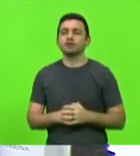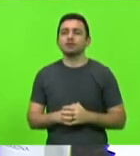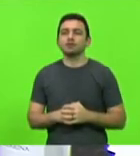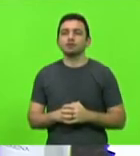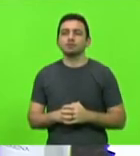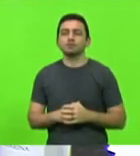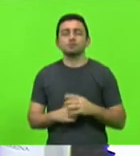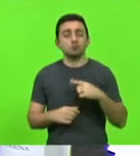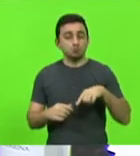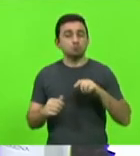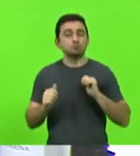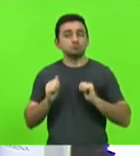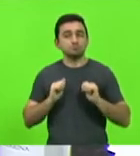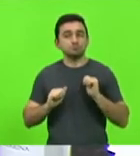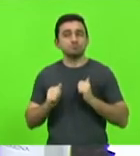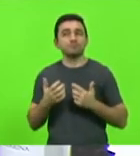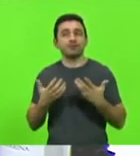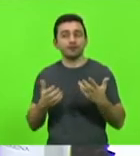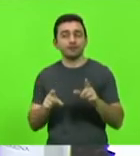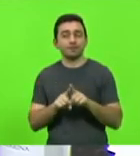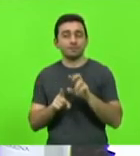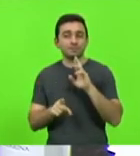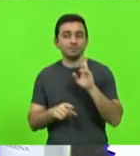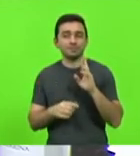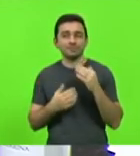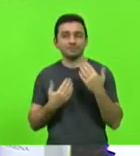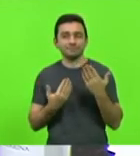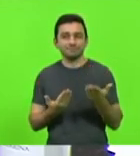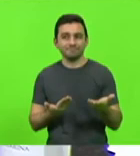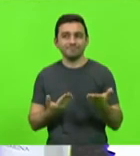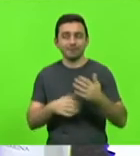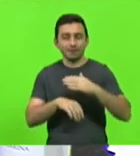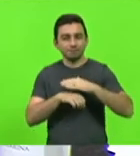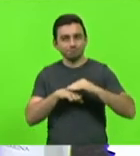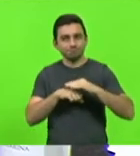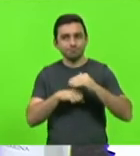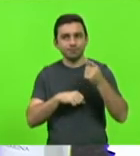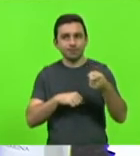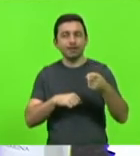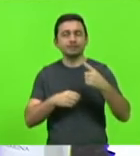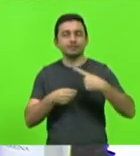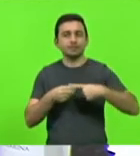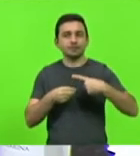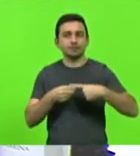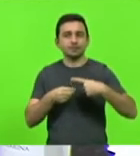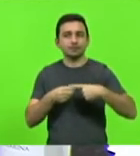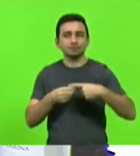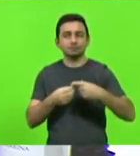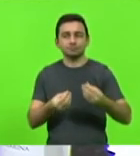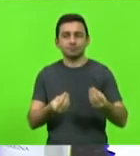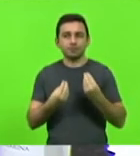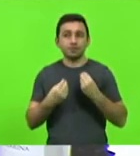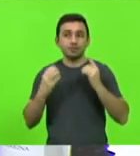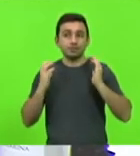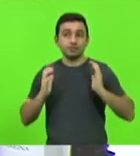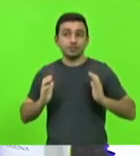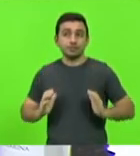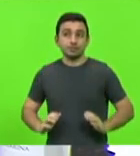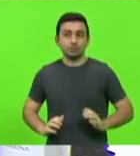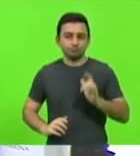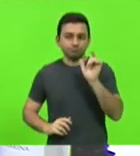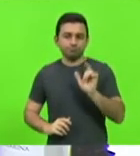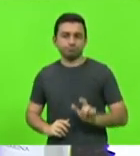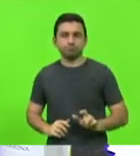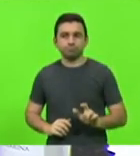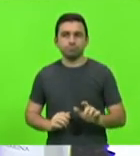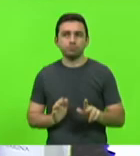esperamos corresponder a esse gesto que a cidade nos faz, nos dando esse título de cidadão pontealtense.